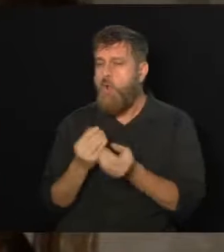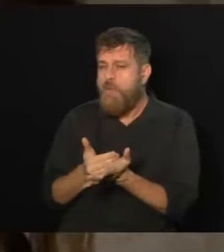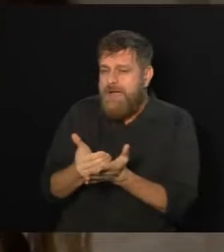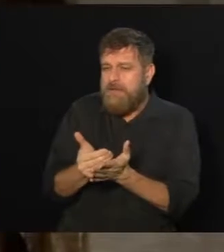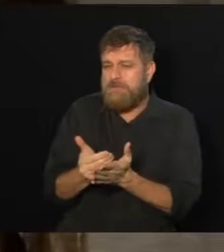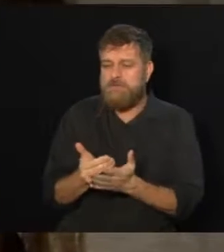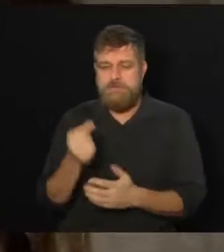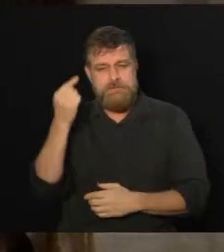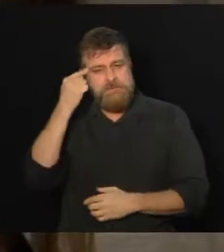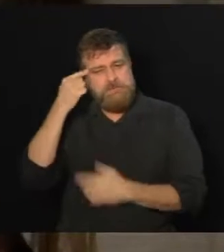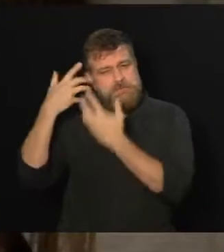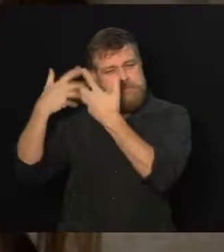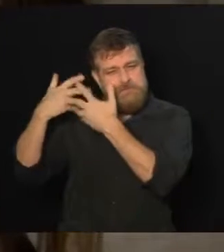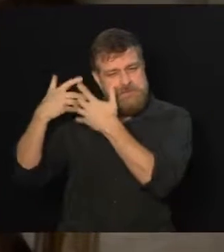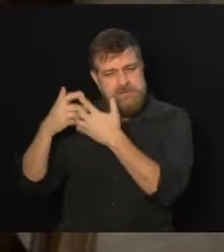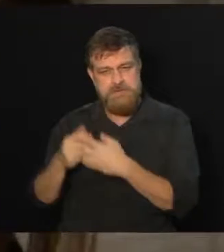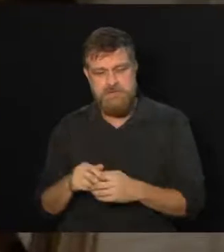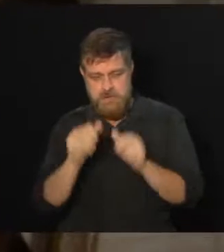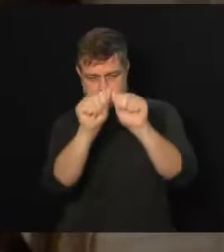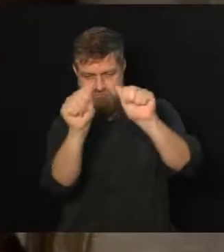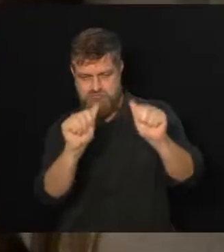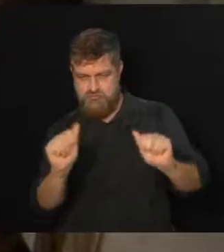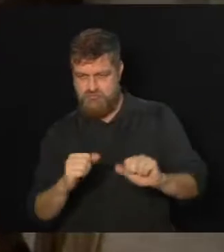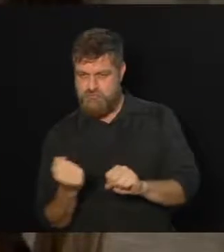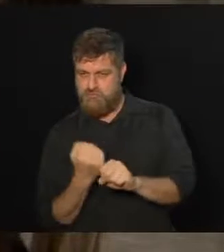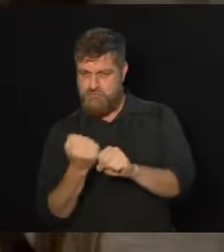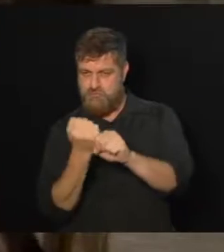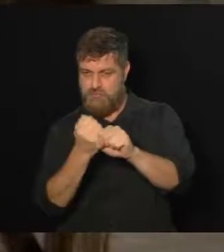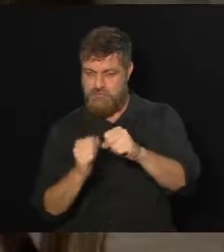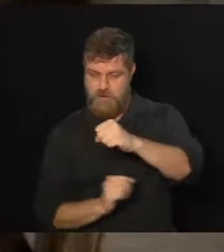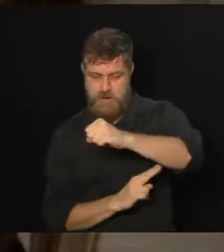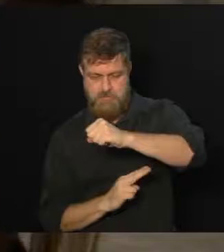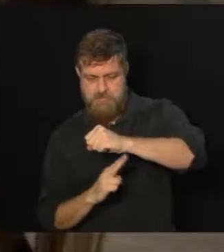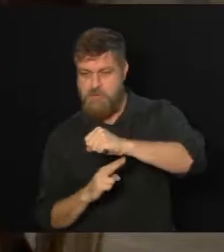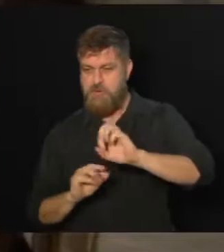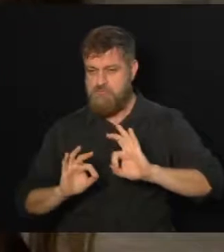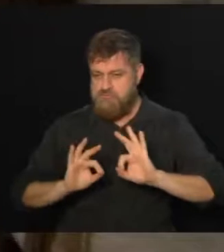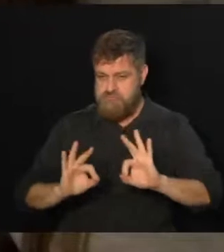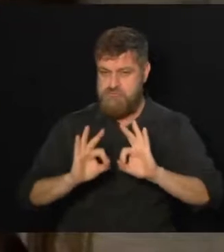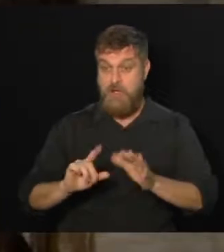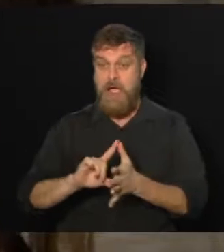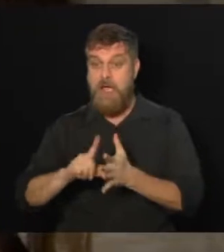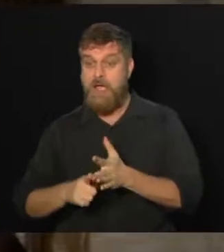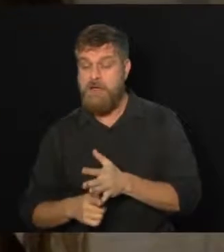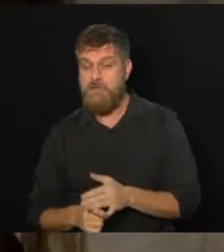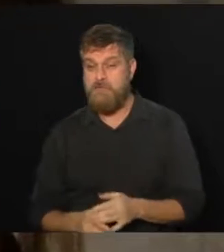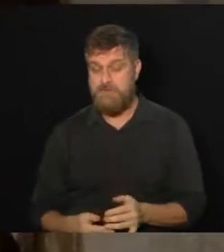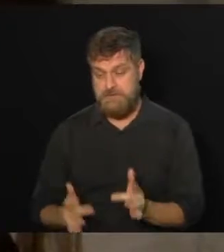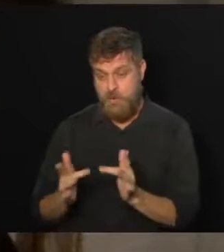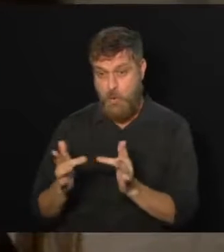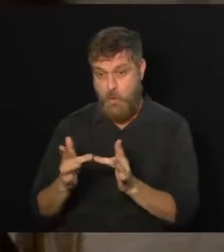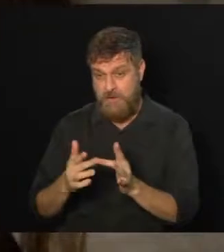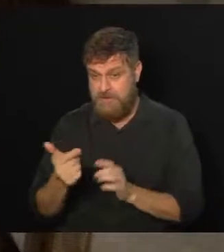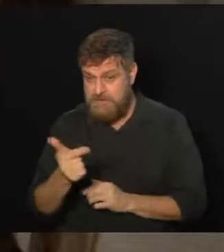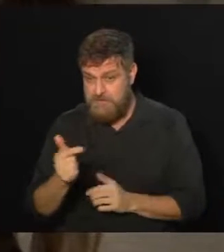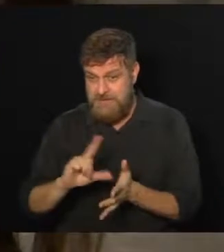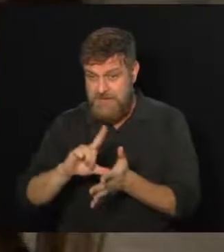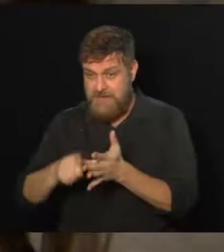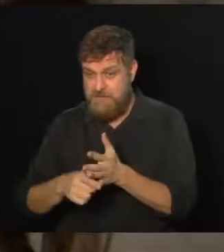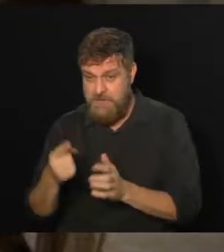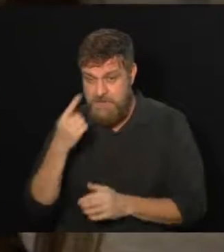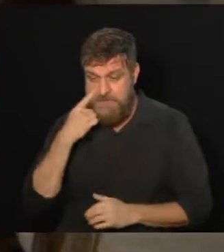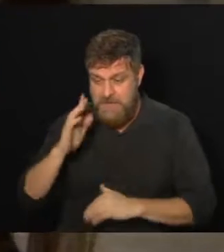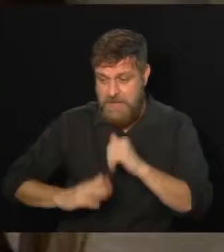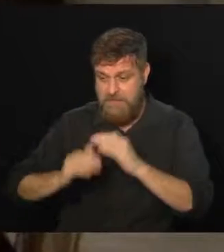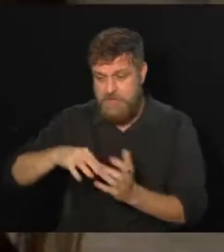construir esses monumentos. Depois, num segundo momento, você tem contato com algumas obras dele ao